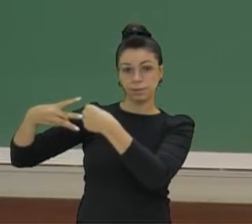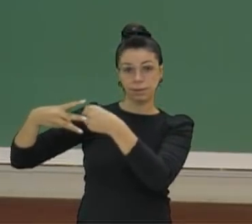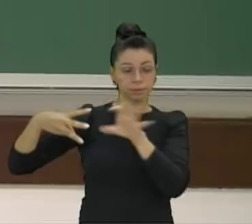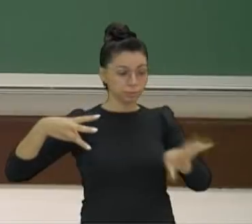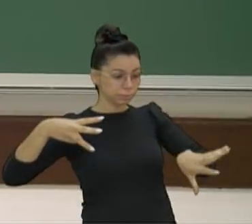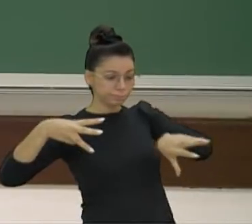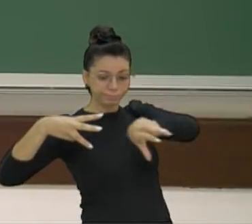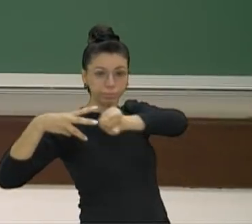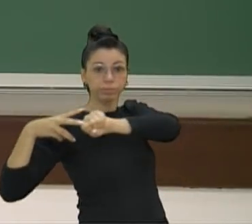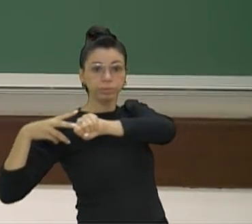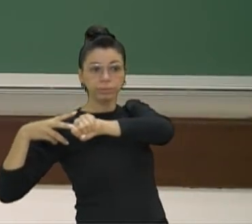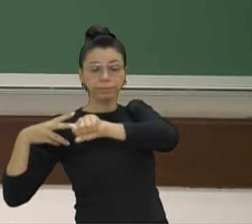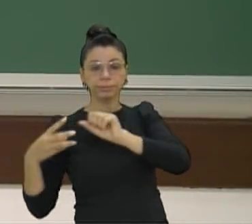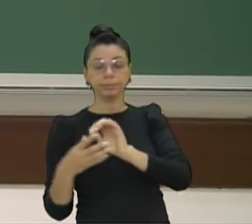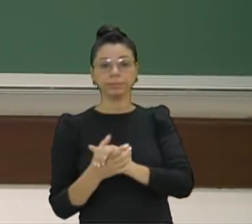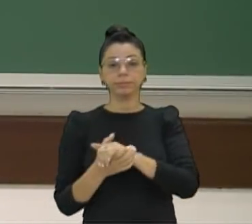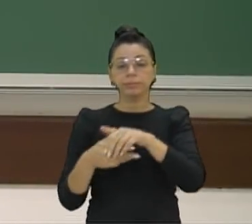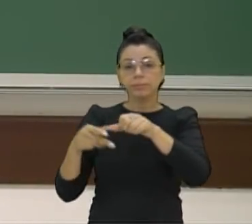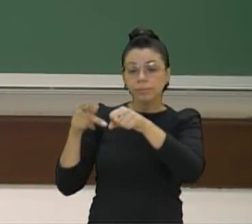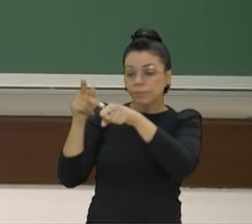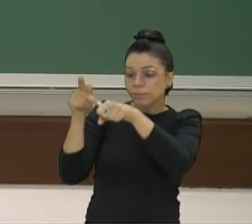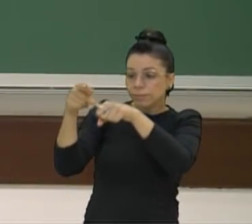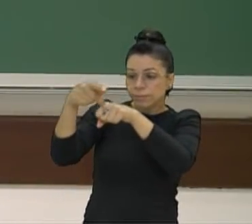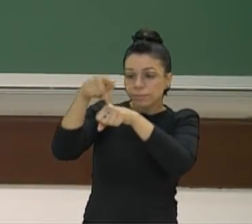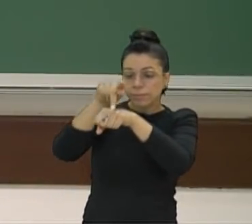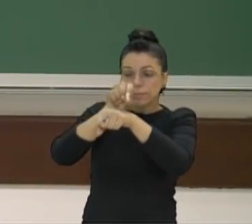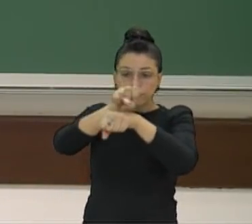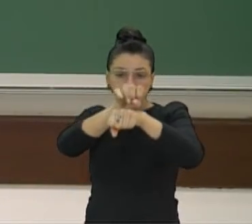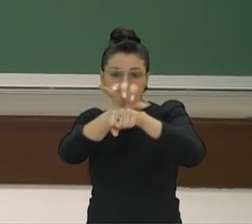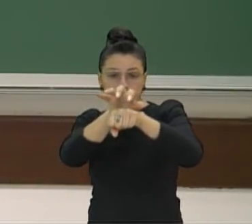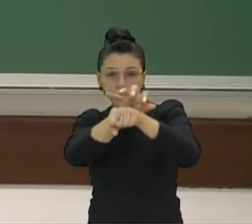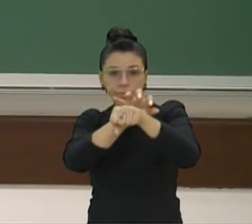estruturas, esses tipo espinhozinhos aí, eles